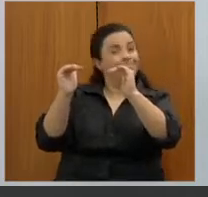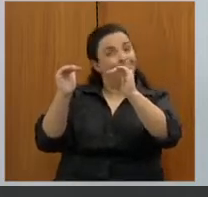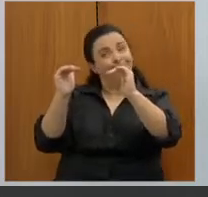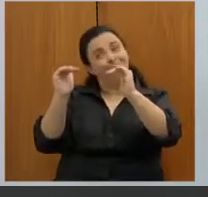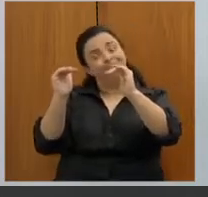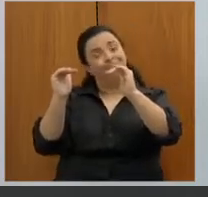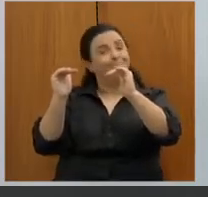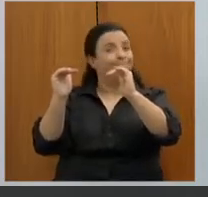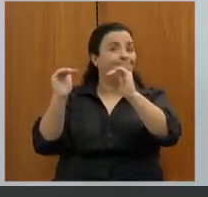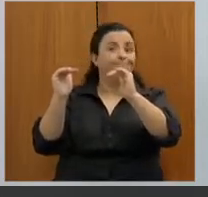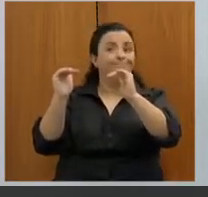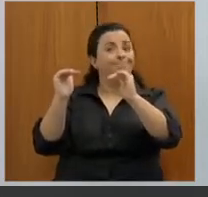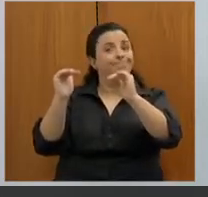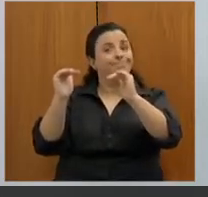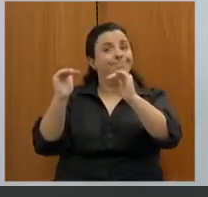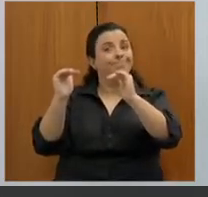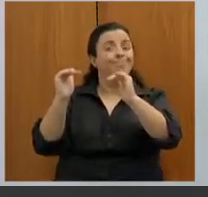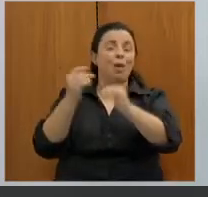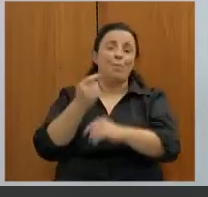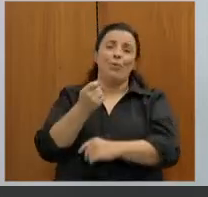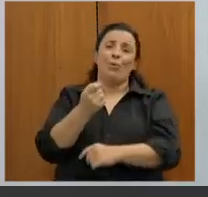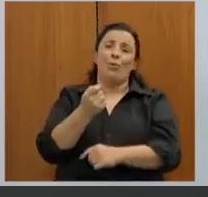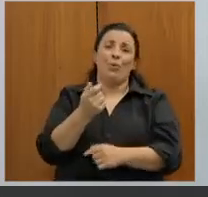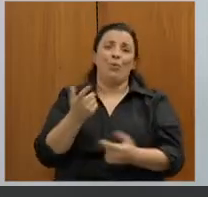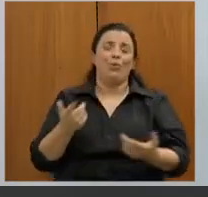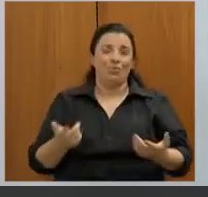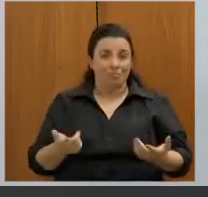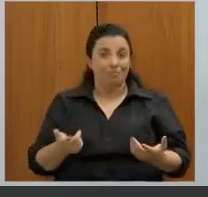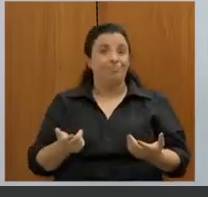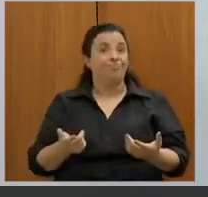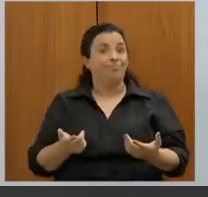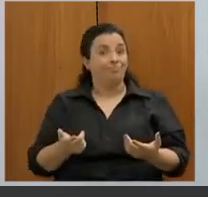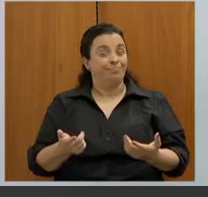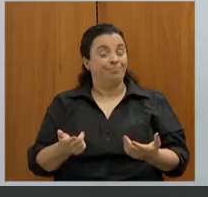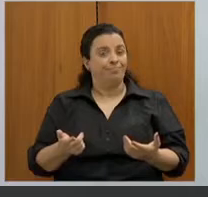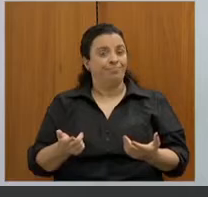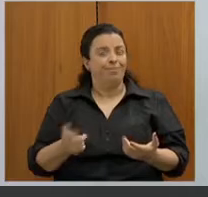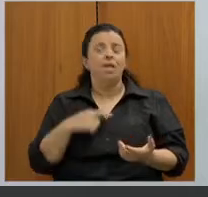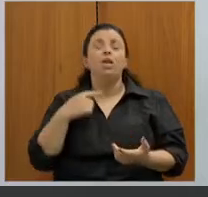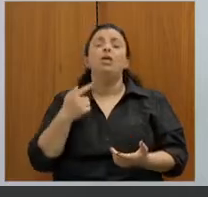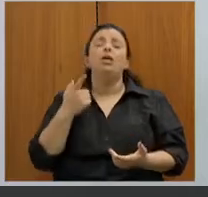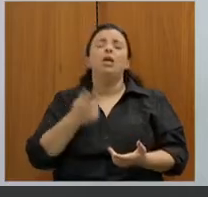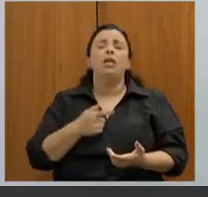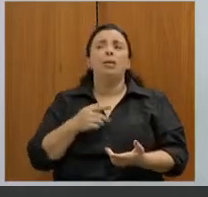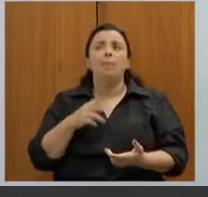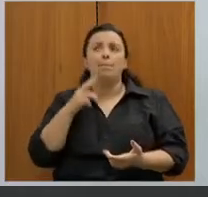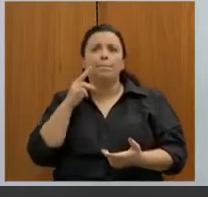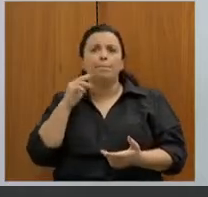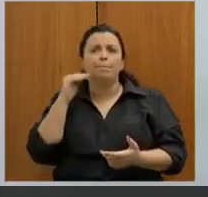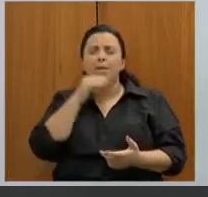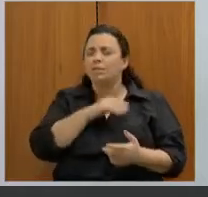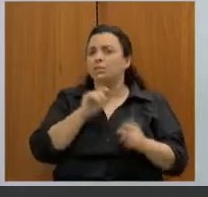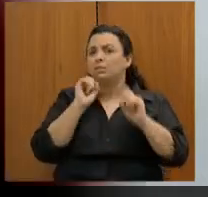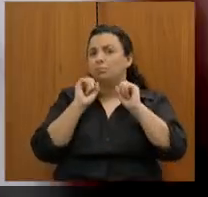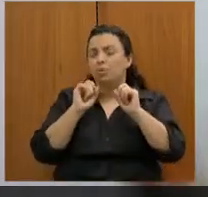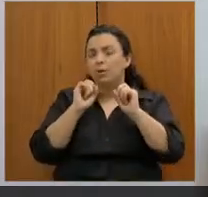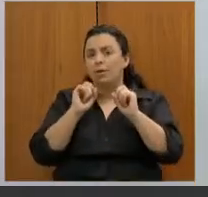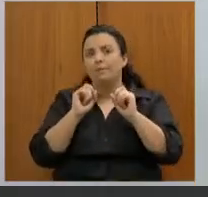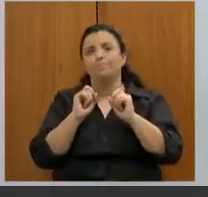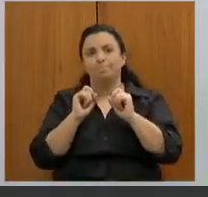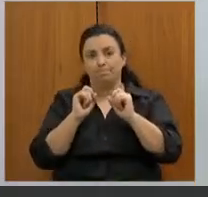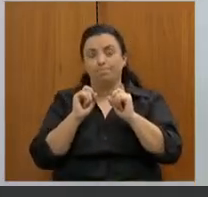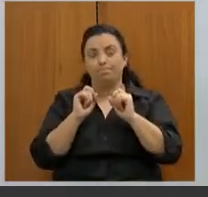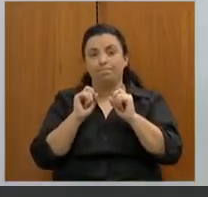é muito pequena né e vemos também que quando o outro